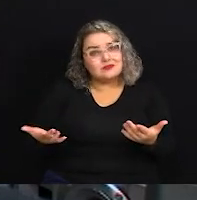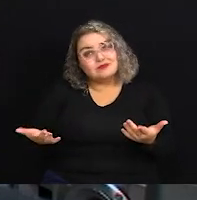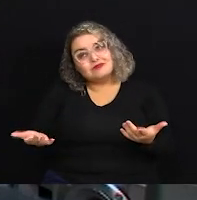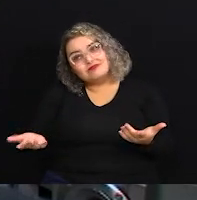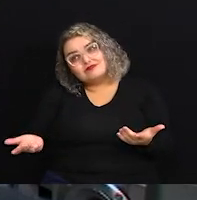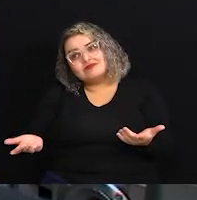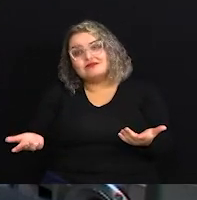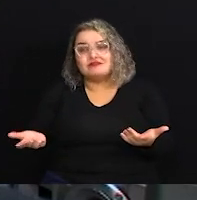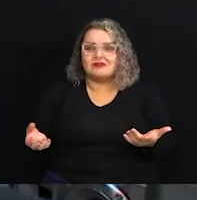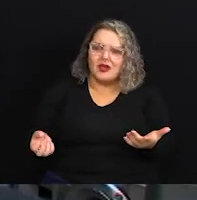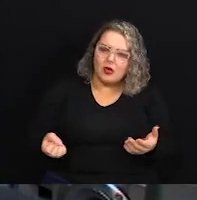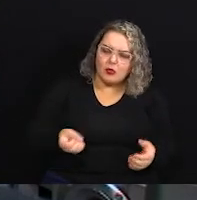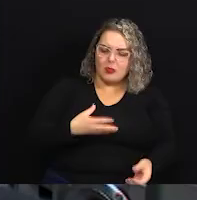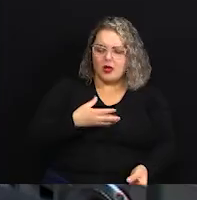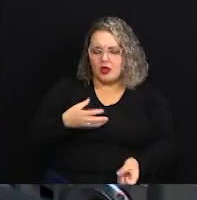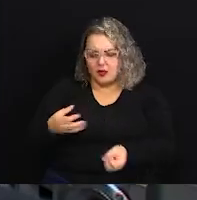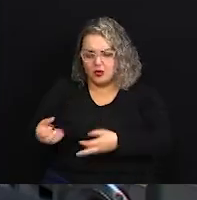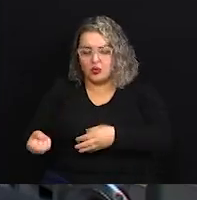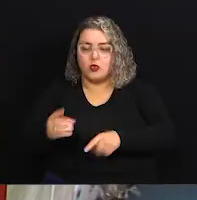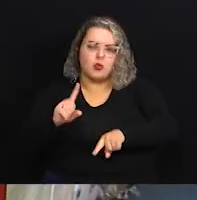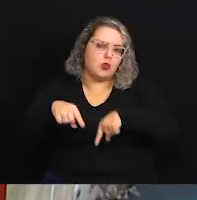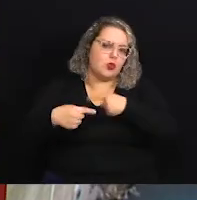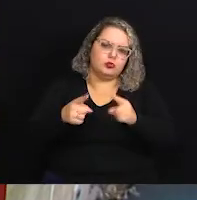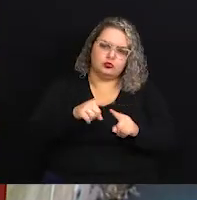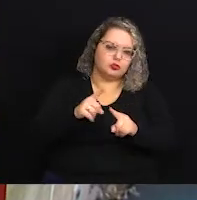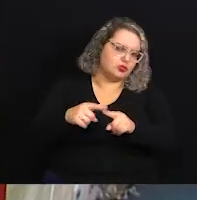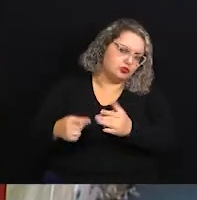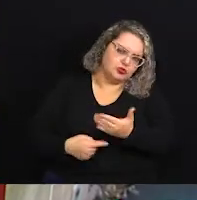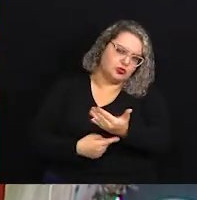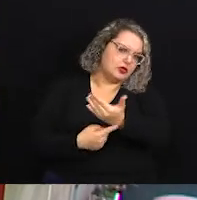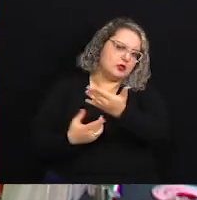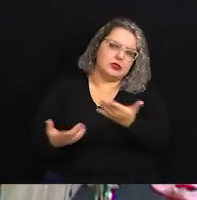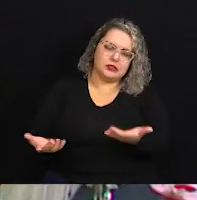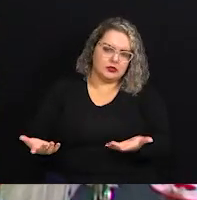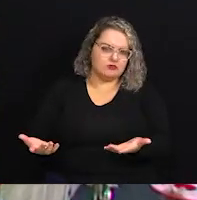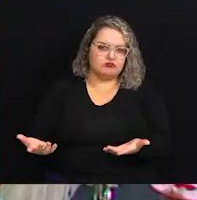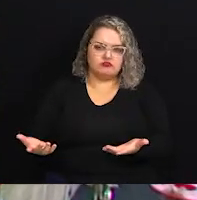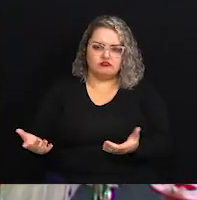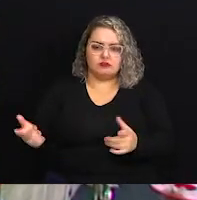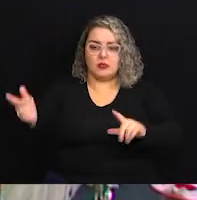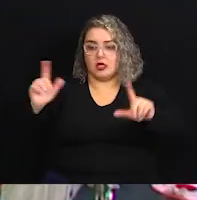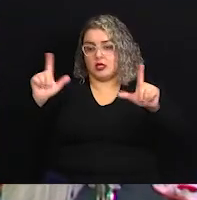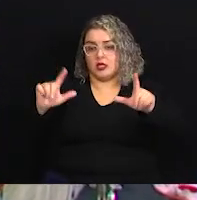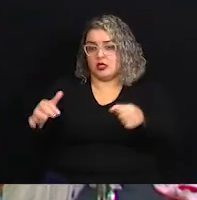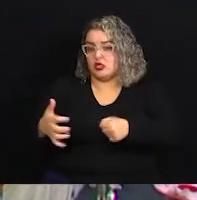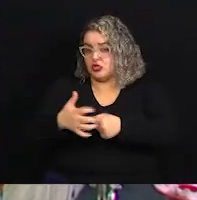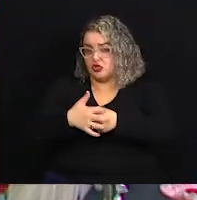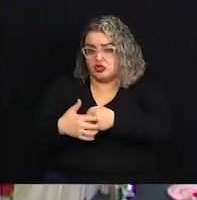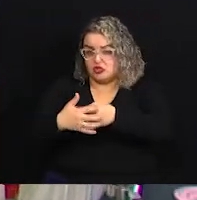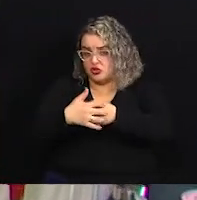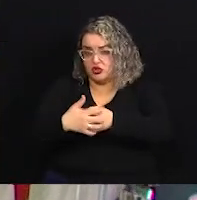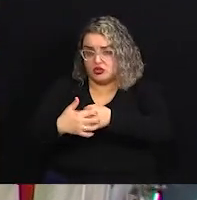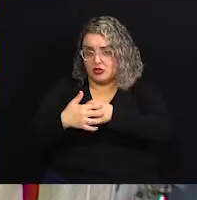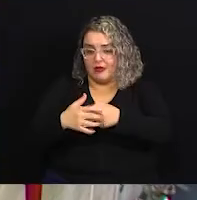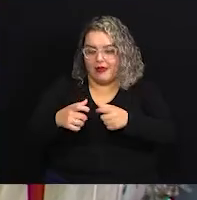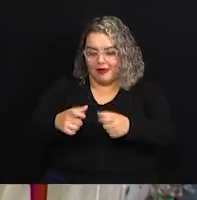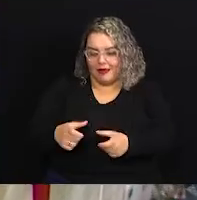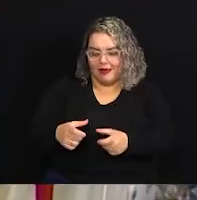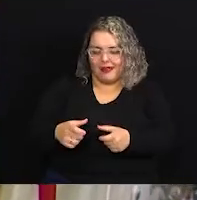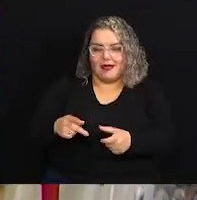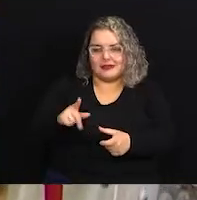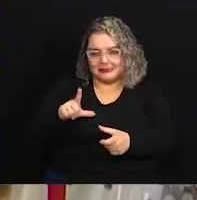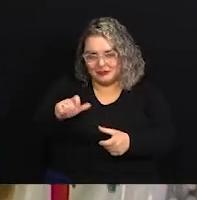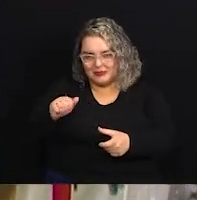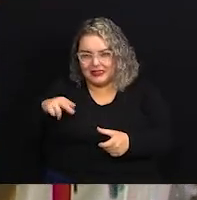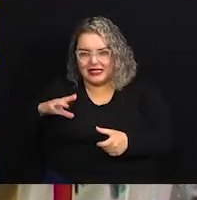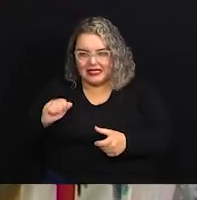dia, com a modernização e outro tipo de tecnologia, tudo, as TVs digitais, por exemplo, as placas